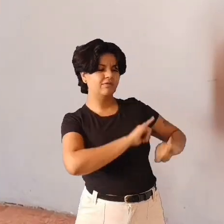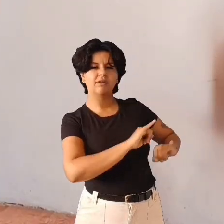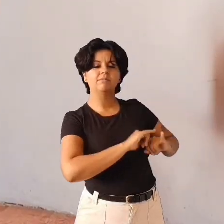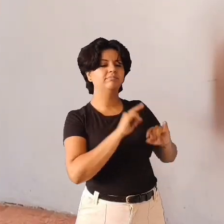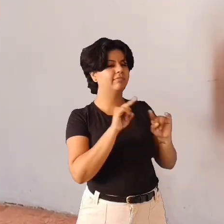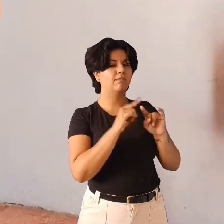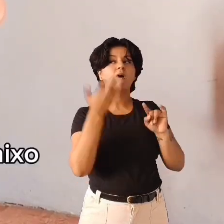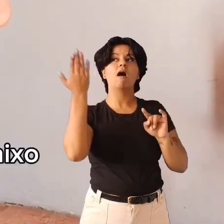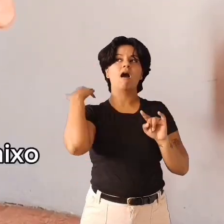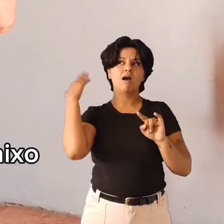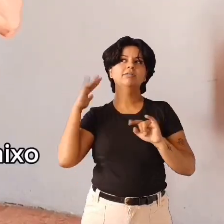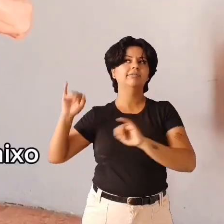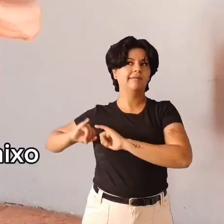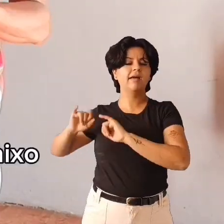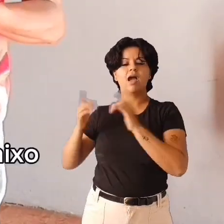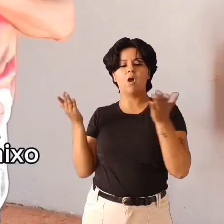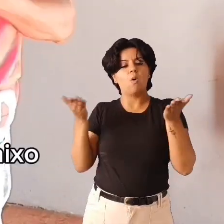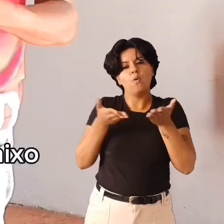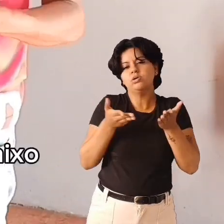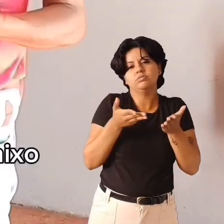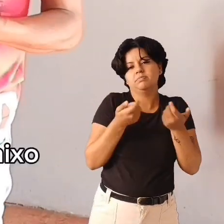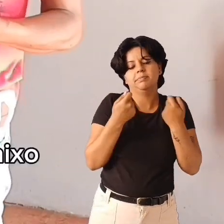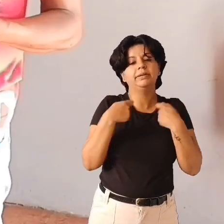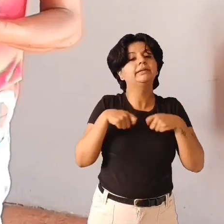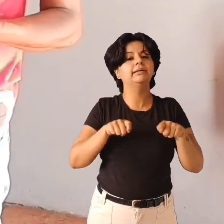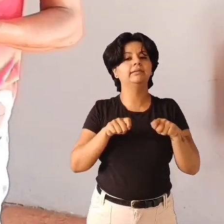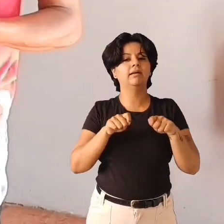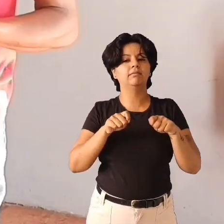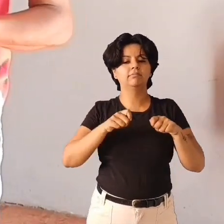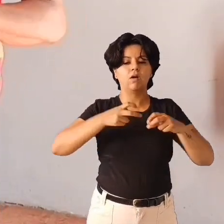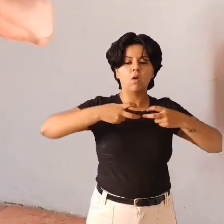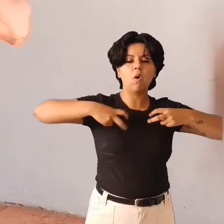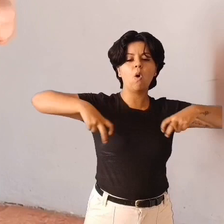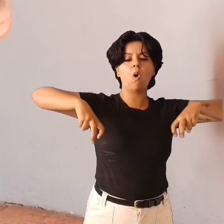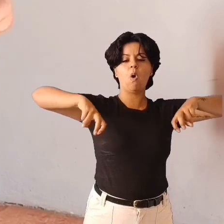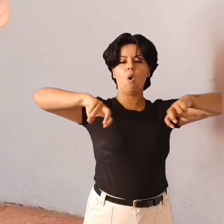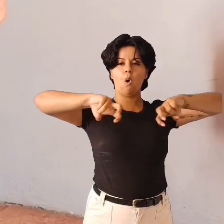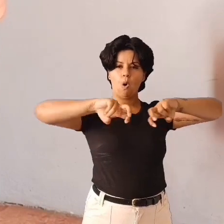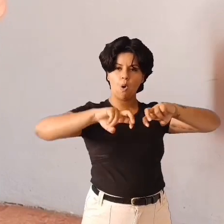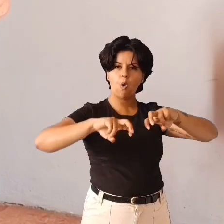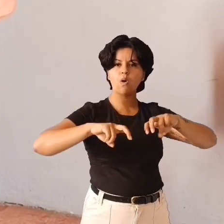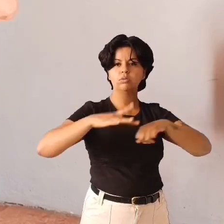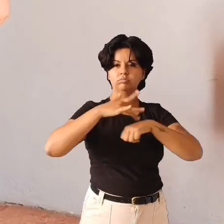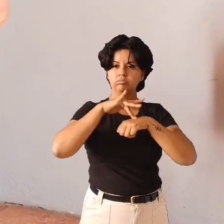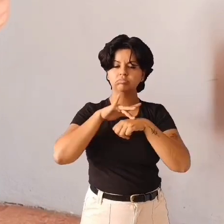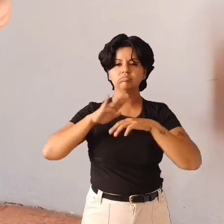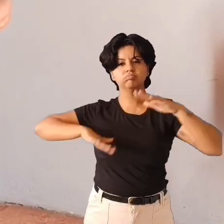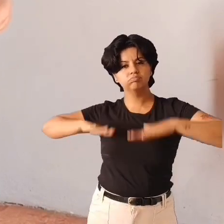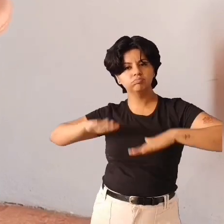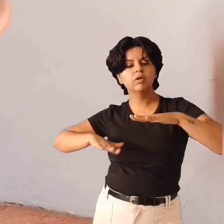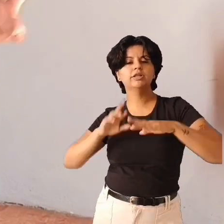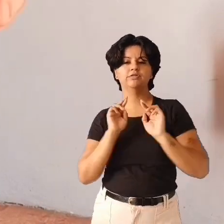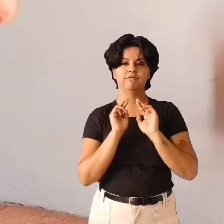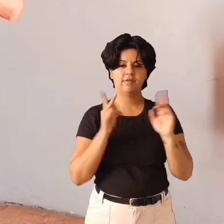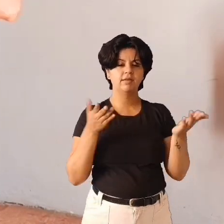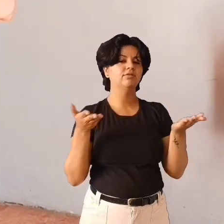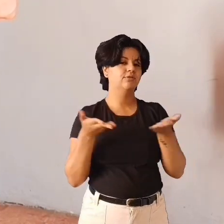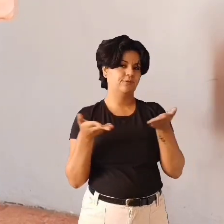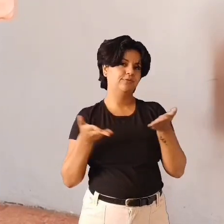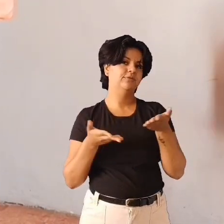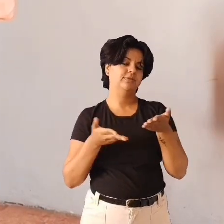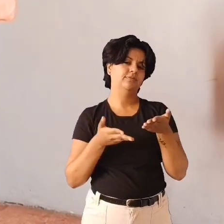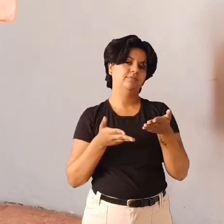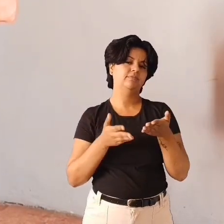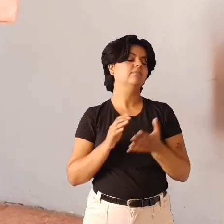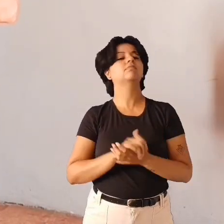marabaixo e passamos a fazer uma festa de marabaixo. As nossas rodas de marabaixo, elas são diferenciadas. O toque da nossa caixa